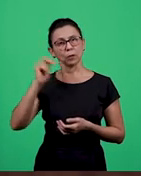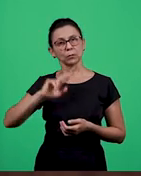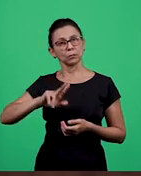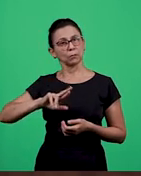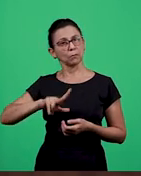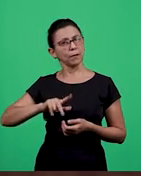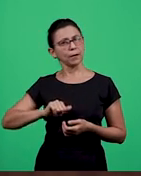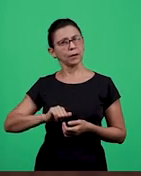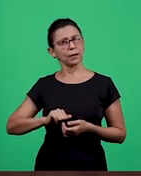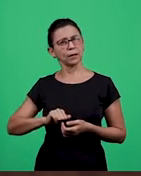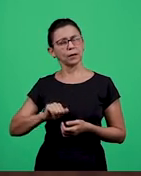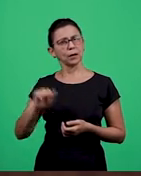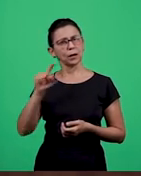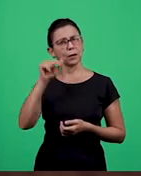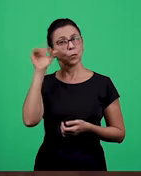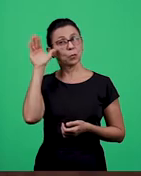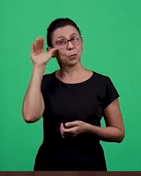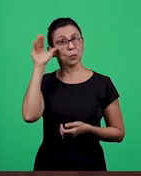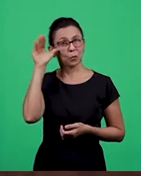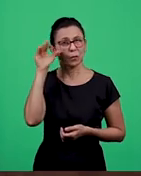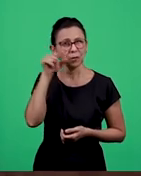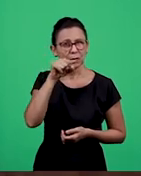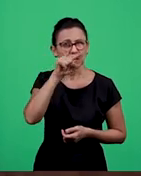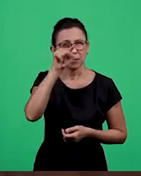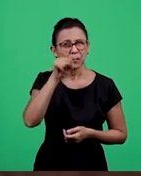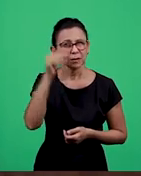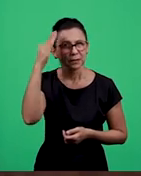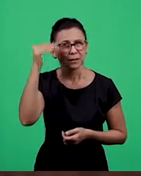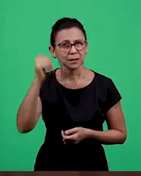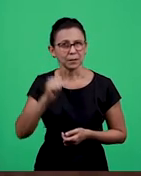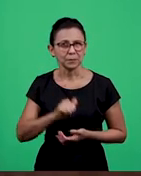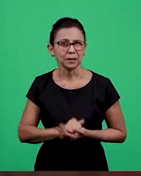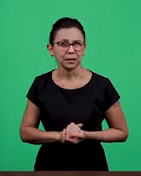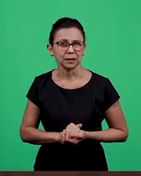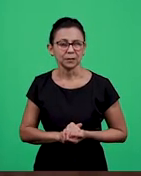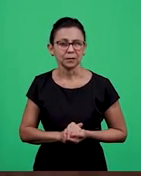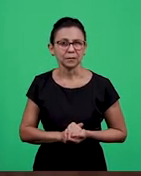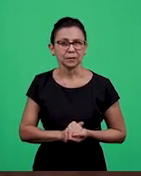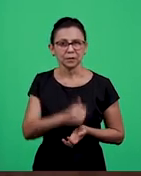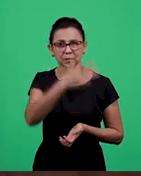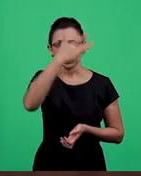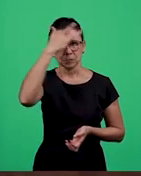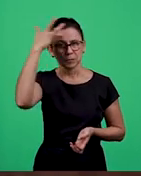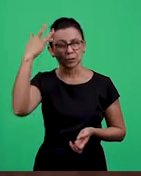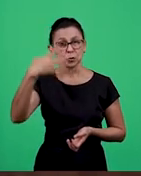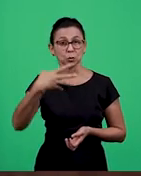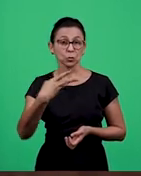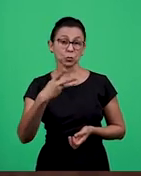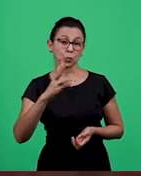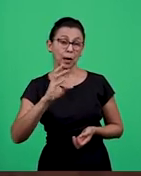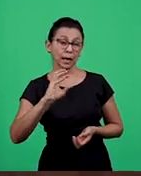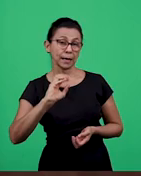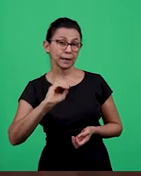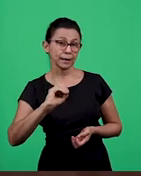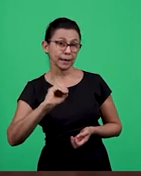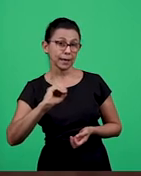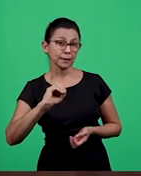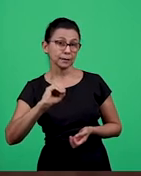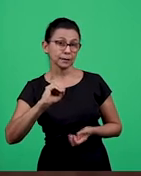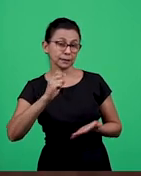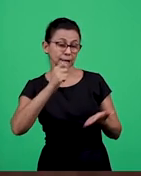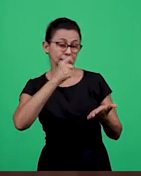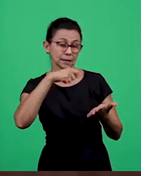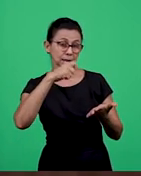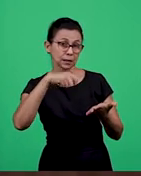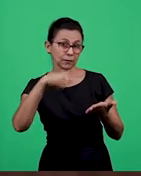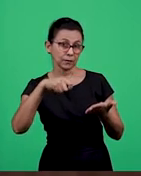Vocês sabiam que a Bíblia, ela foi escrita por 40 escritores? E olha,